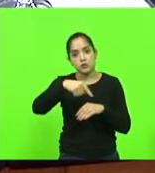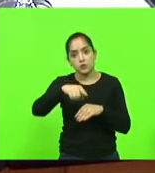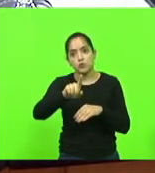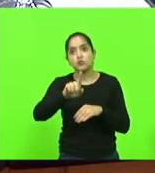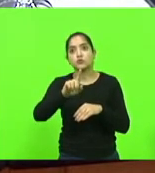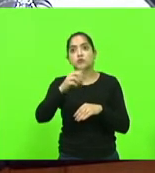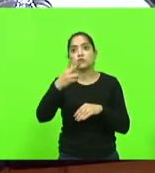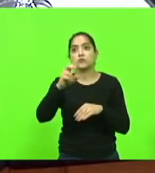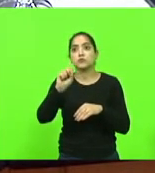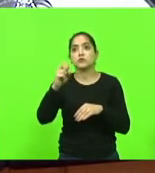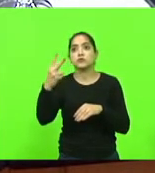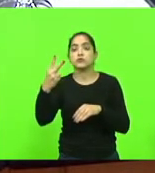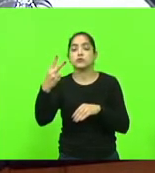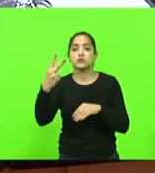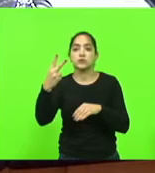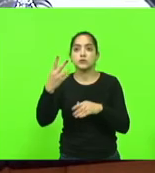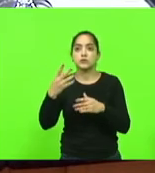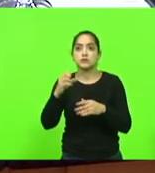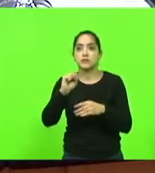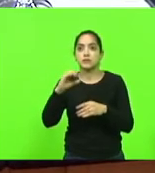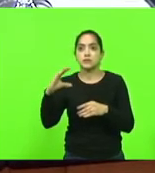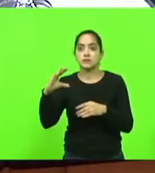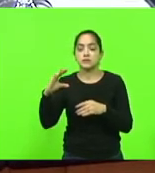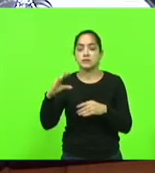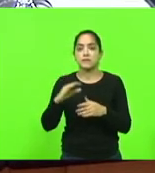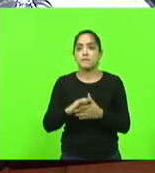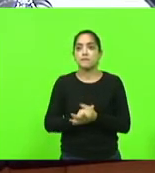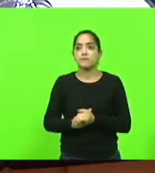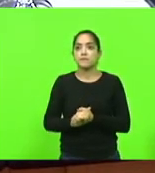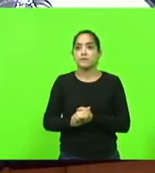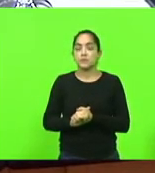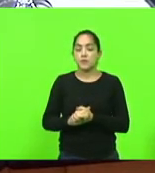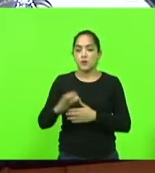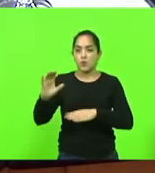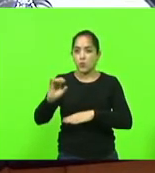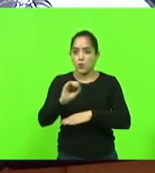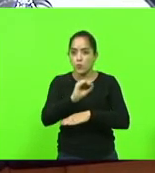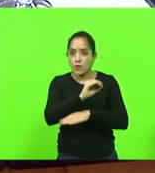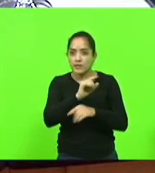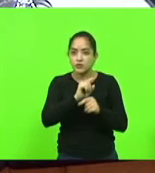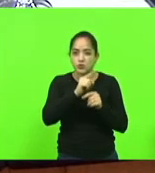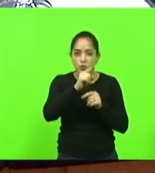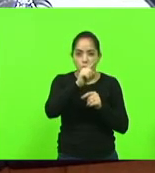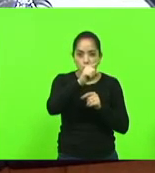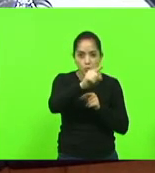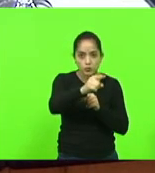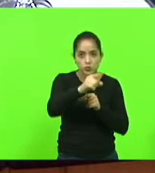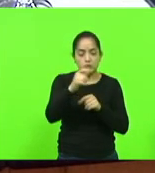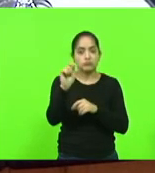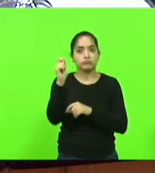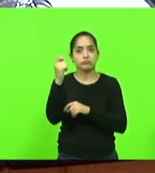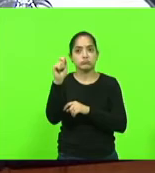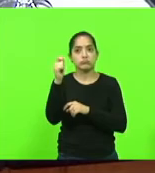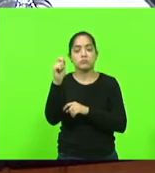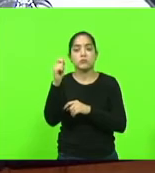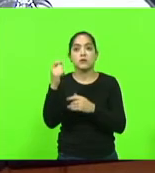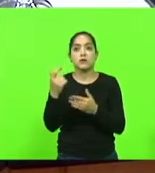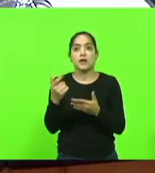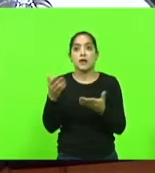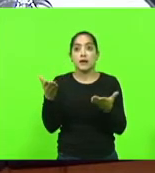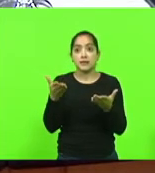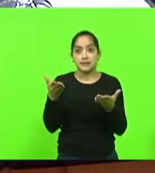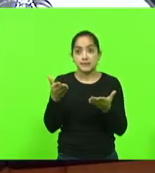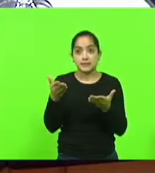até o extremo oeste, lá na divisa com a Argentina, eu não saberia te dizer, mas daqui